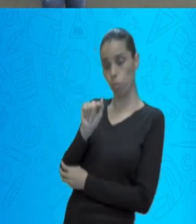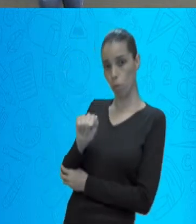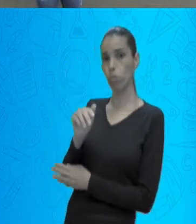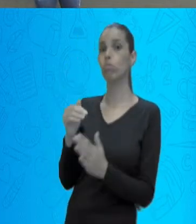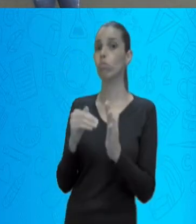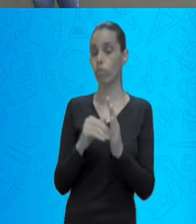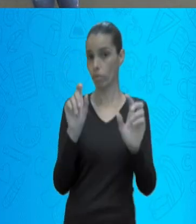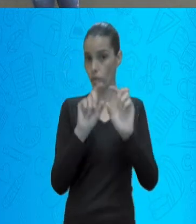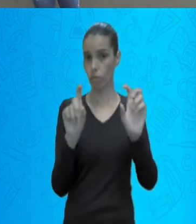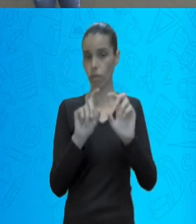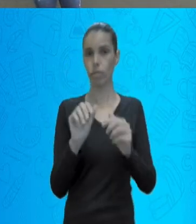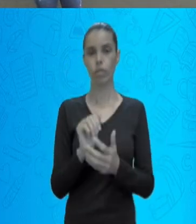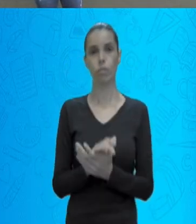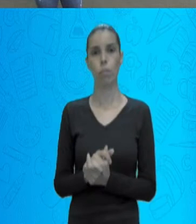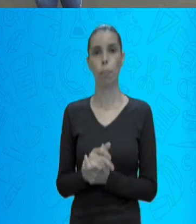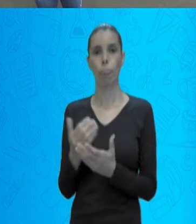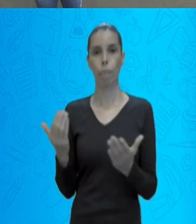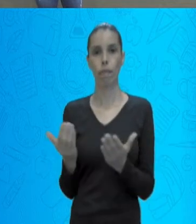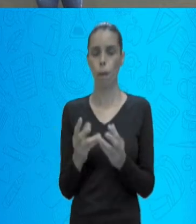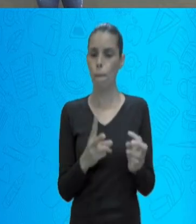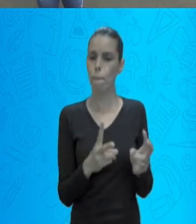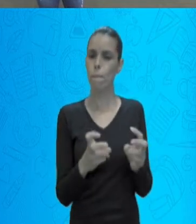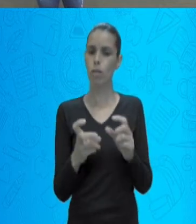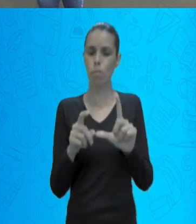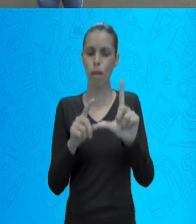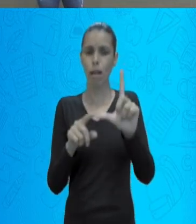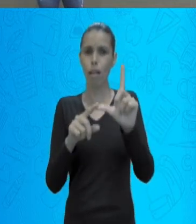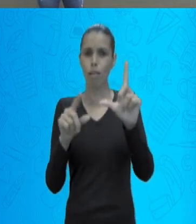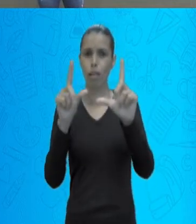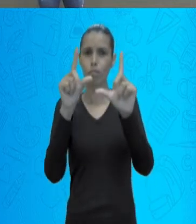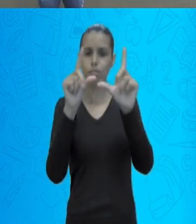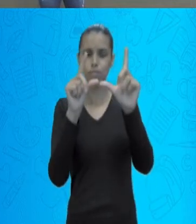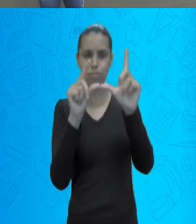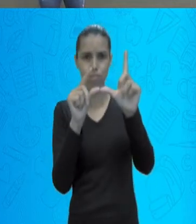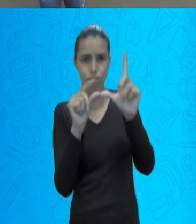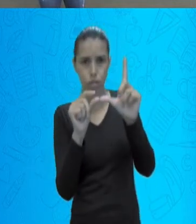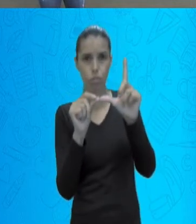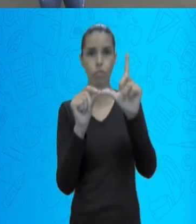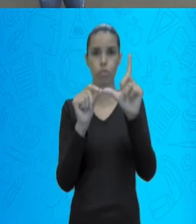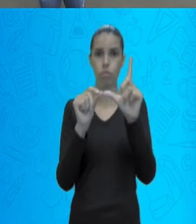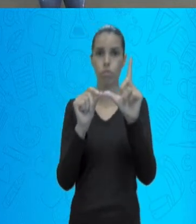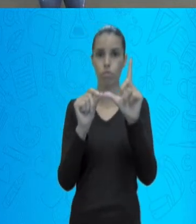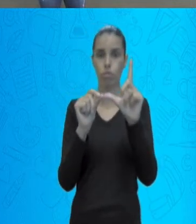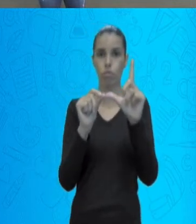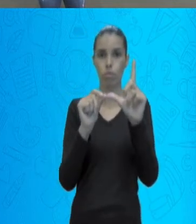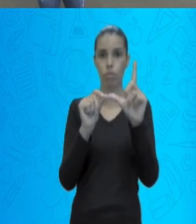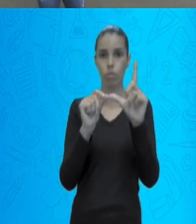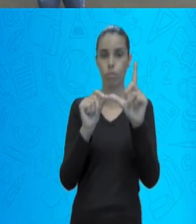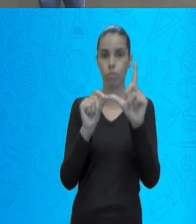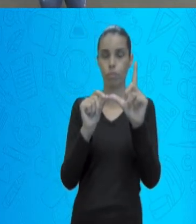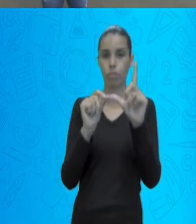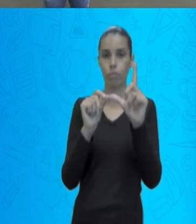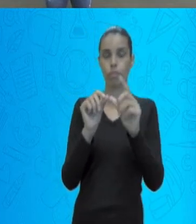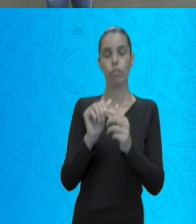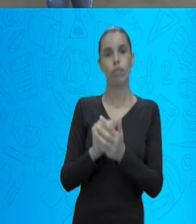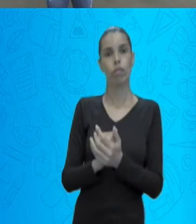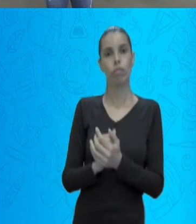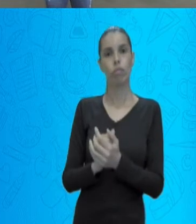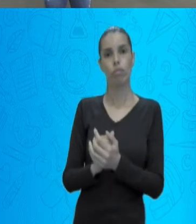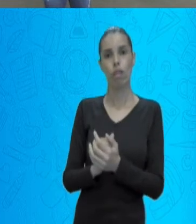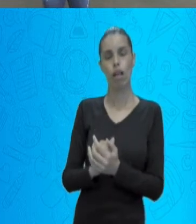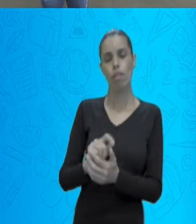em letra minúscula para vocês observarem que logo após o ponto, se a gente iniciar uma